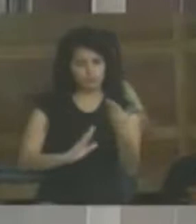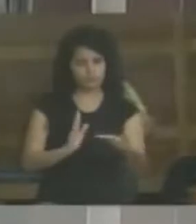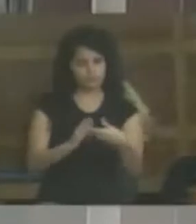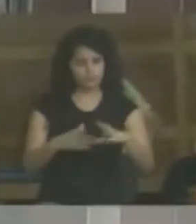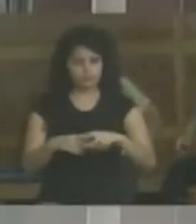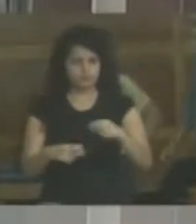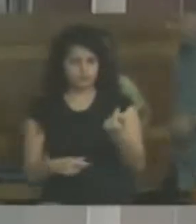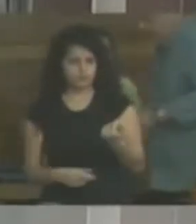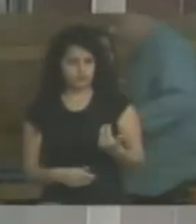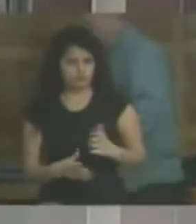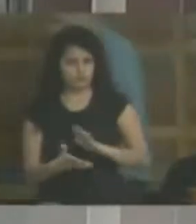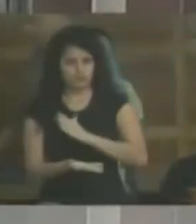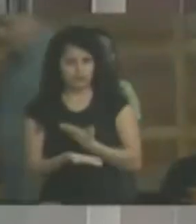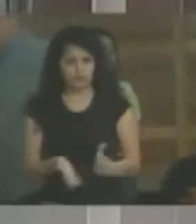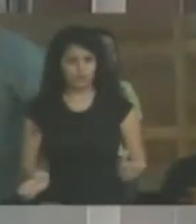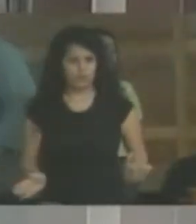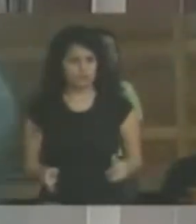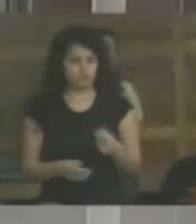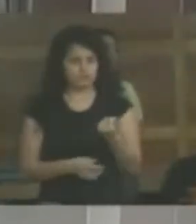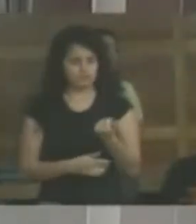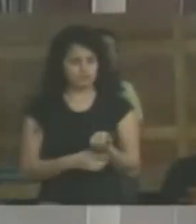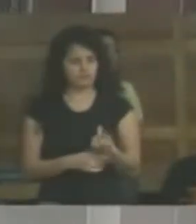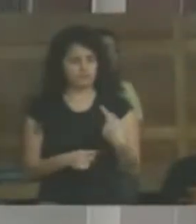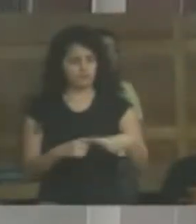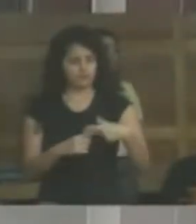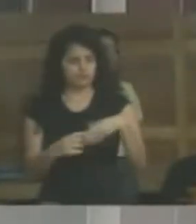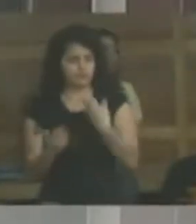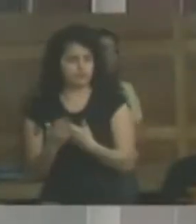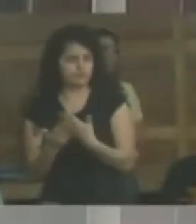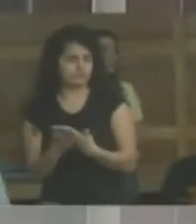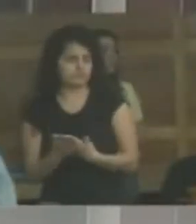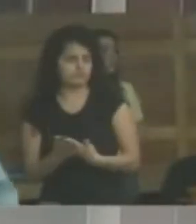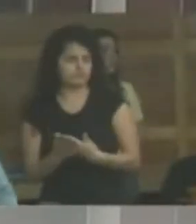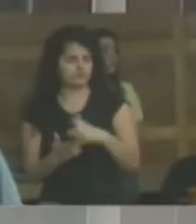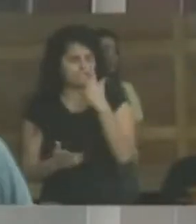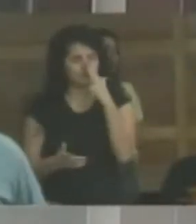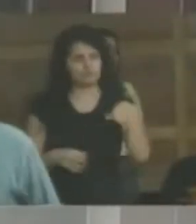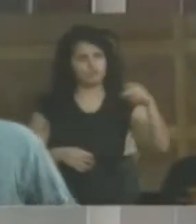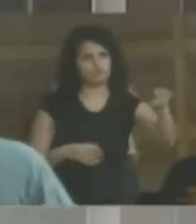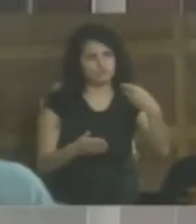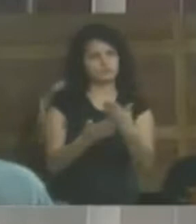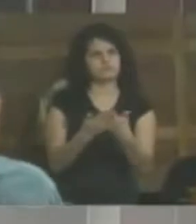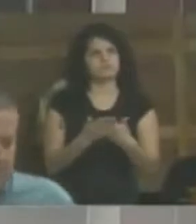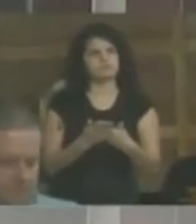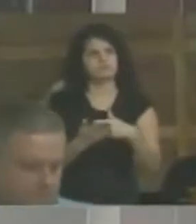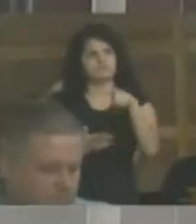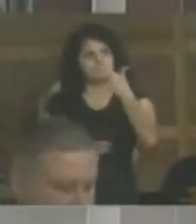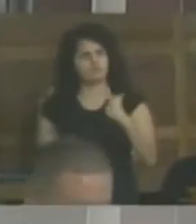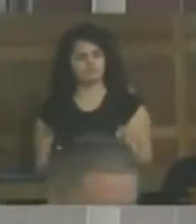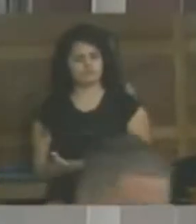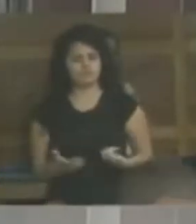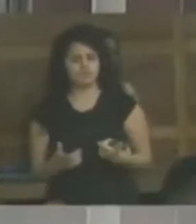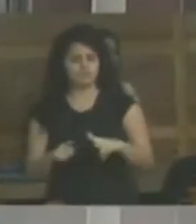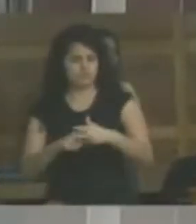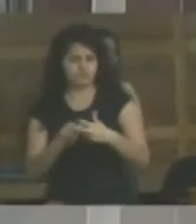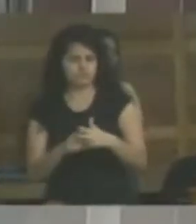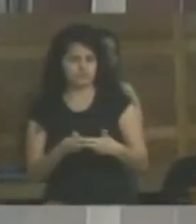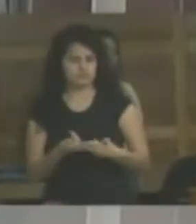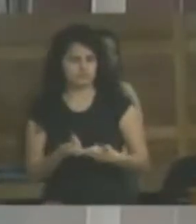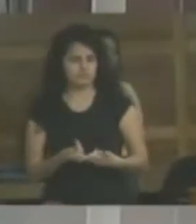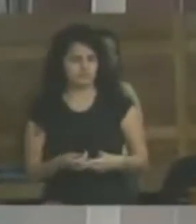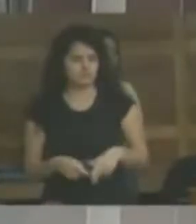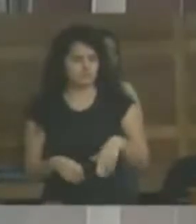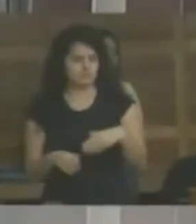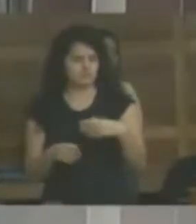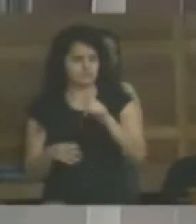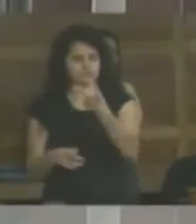acabou com as verbas. E é por isso que o colégio Áurea Pires, como os demais colégios, não tinha uma manutenção. Não